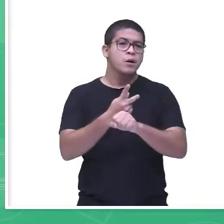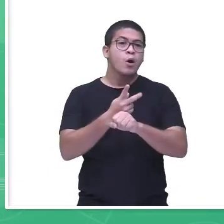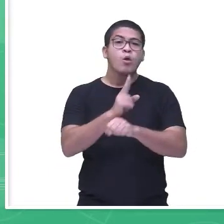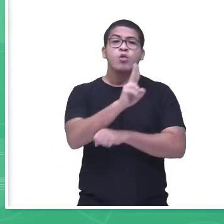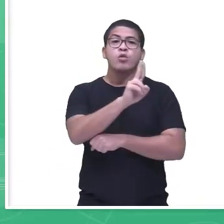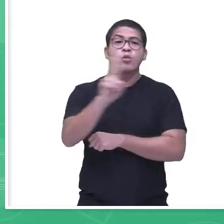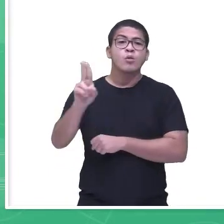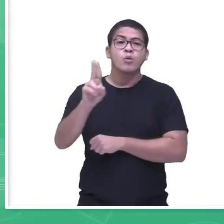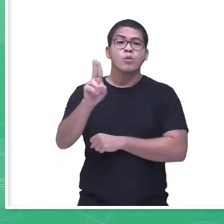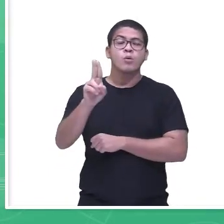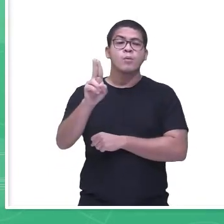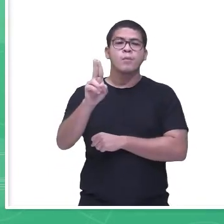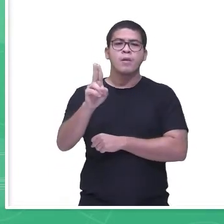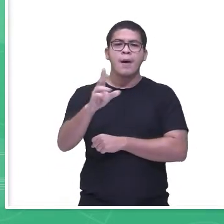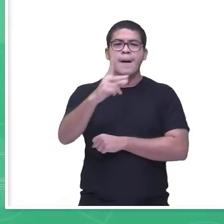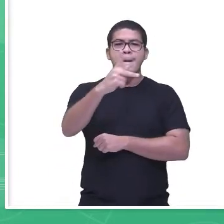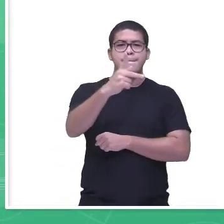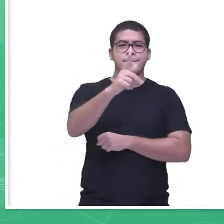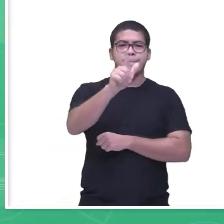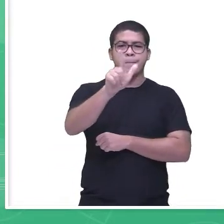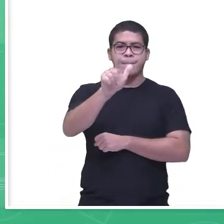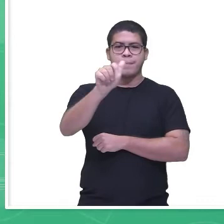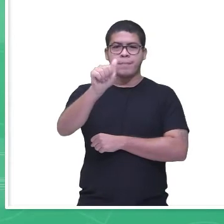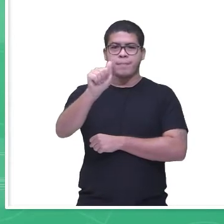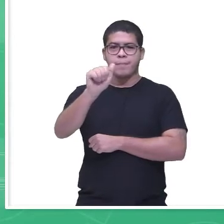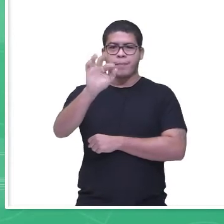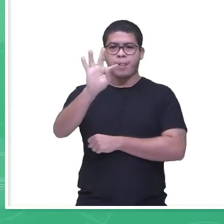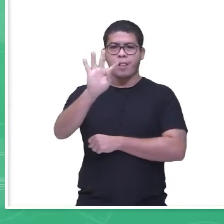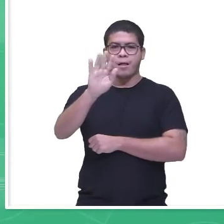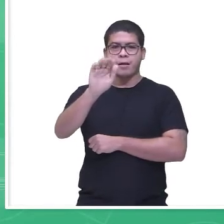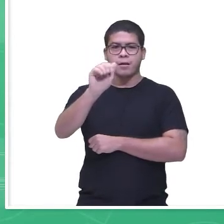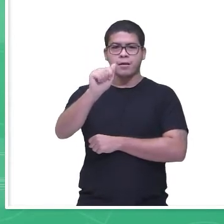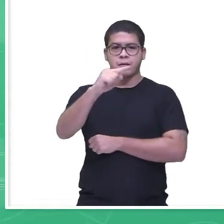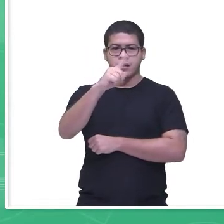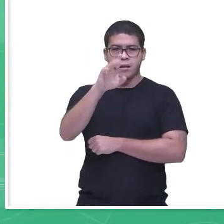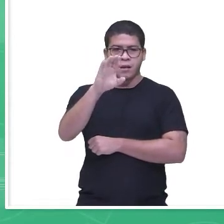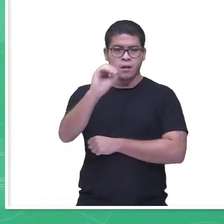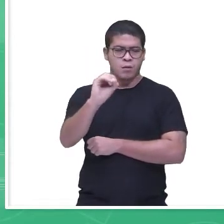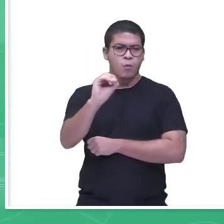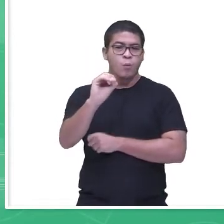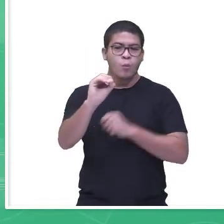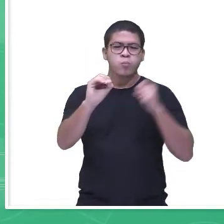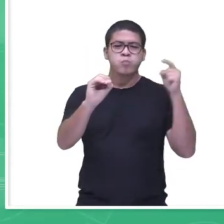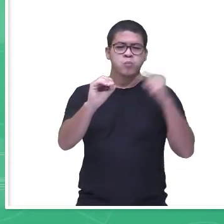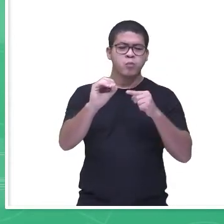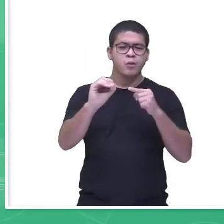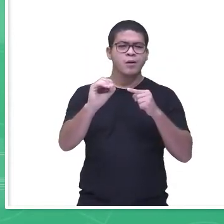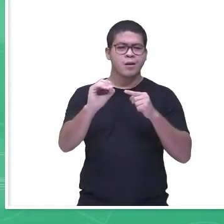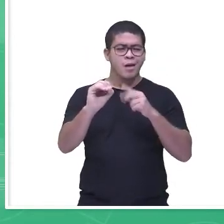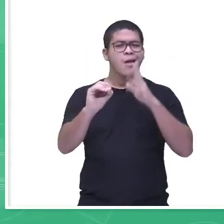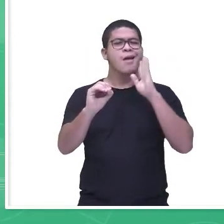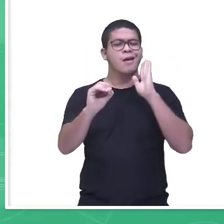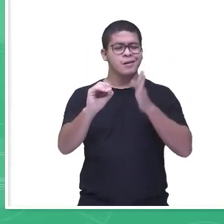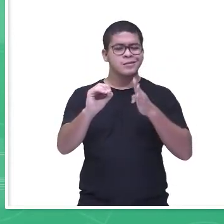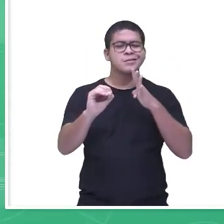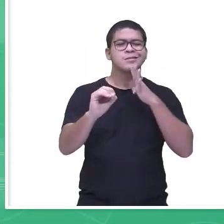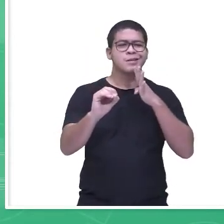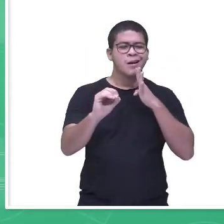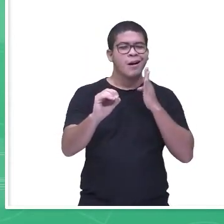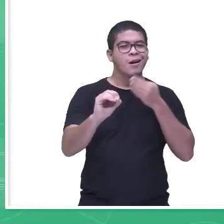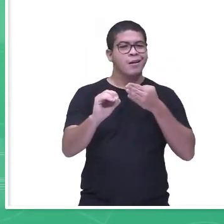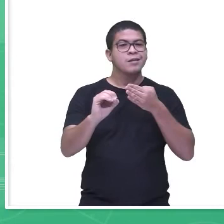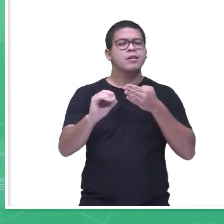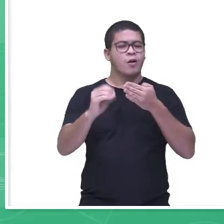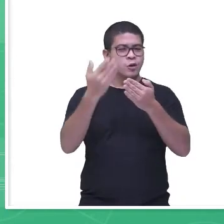chamado Platão. Já ouviram falar de Platão? Então, tudo o que nós sabemos de Sócrates é graças a esse camaradazinho